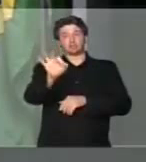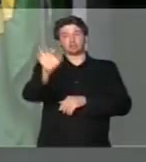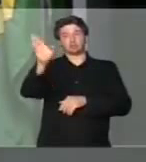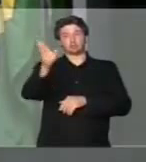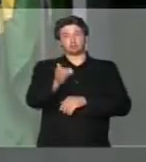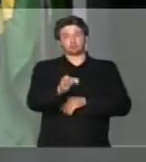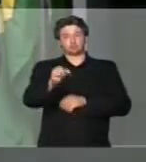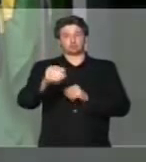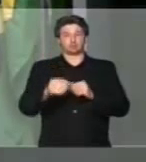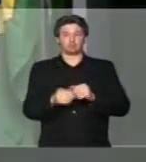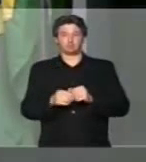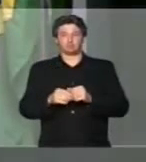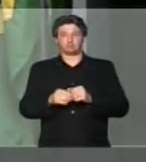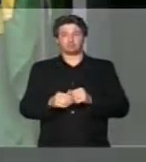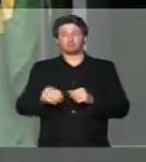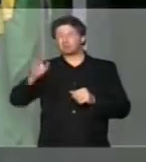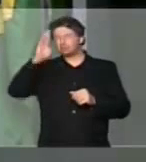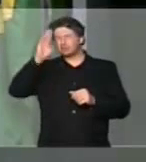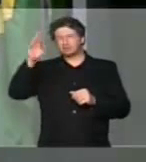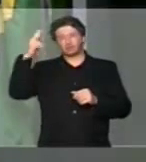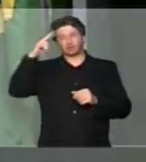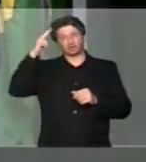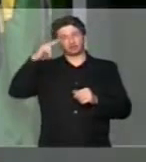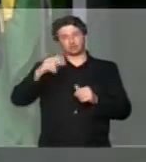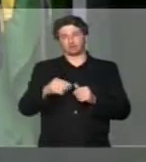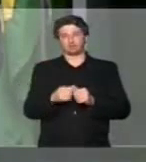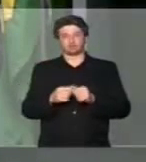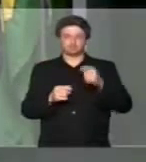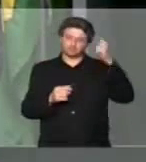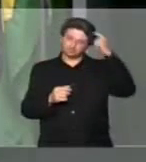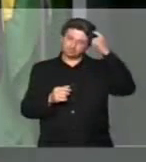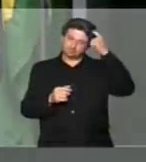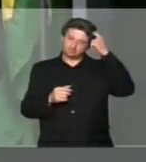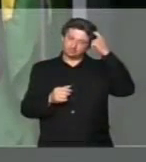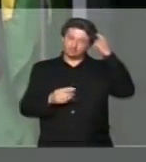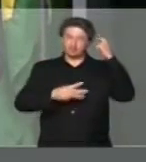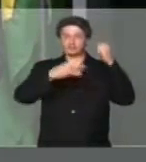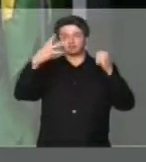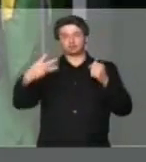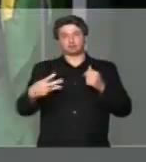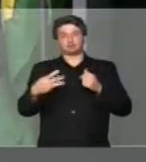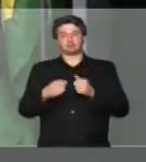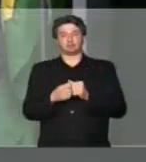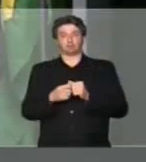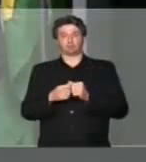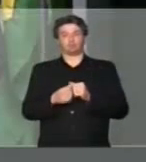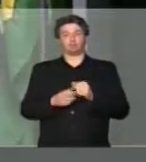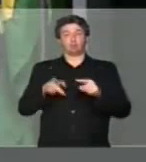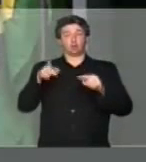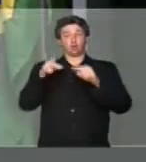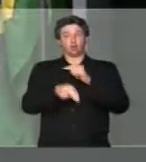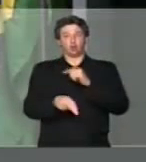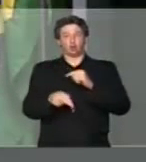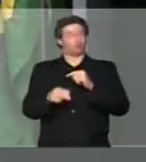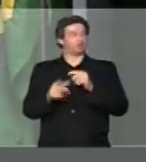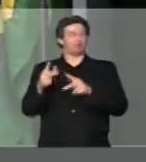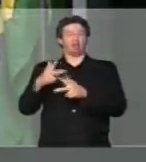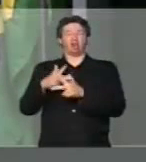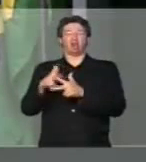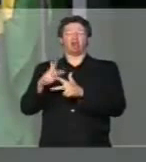8,7%, a maior da série histórica. O terceiro, os cortes